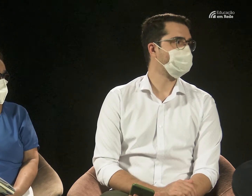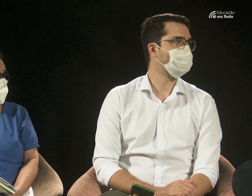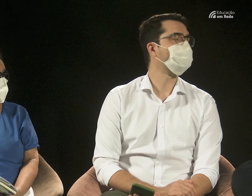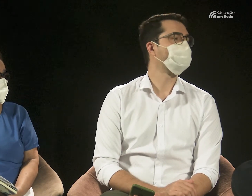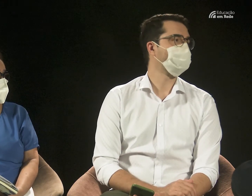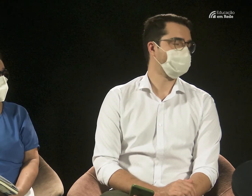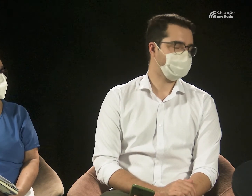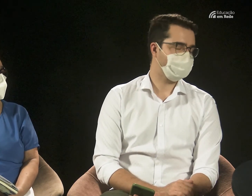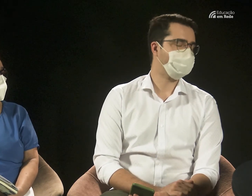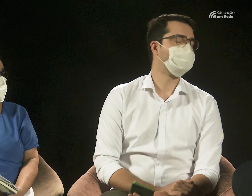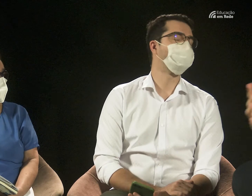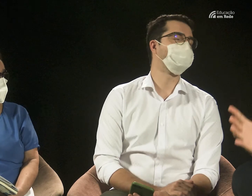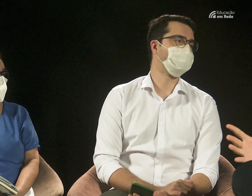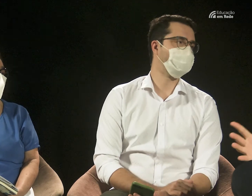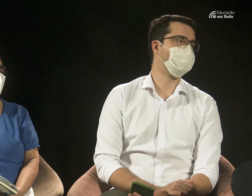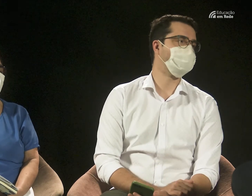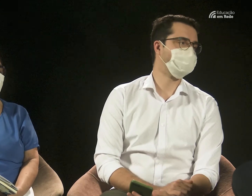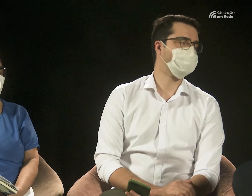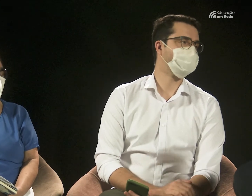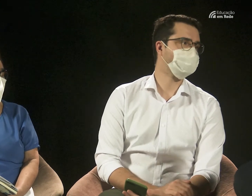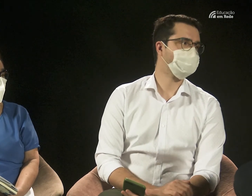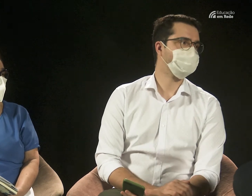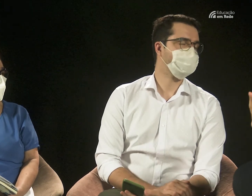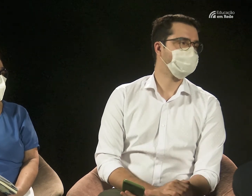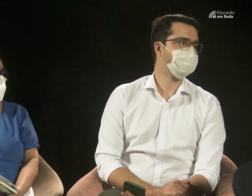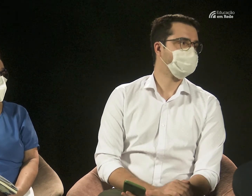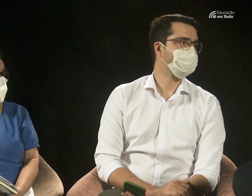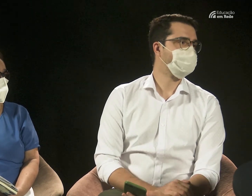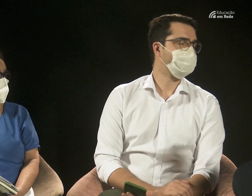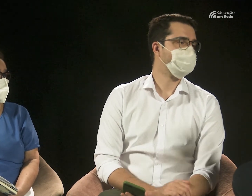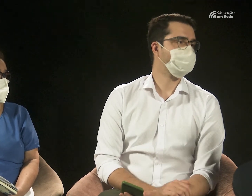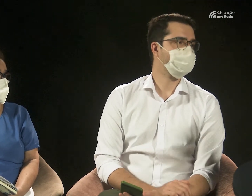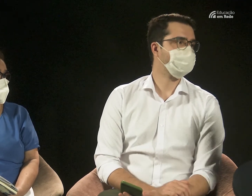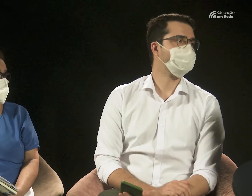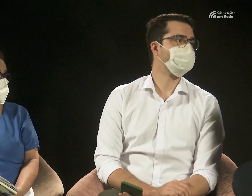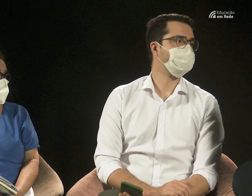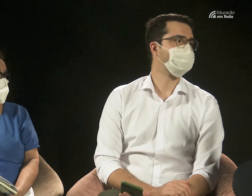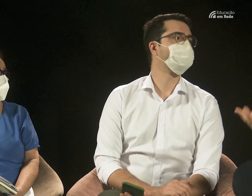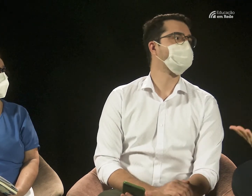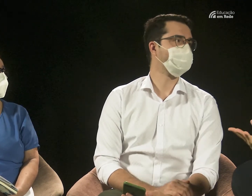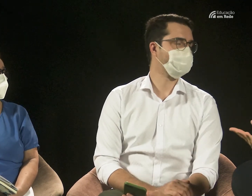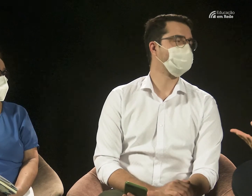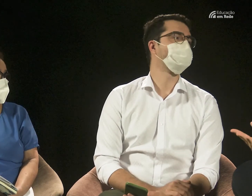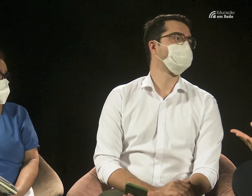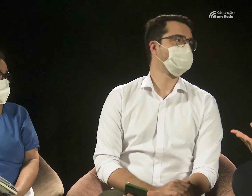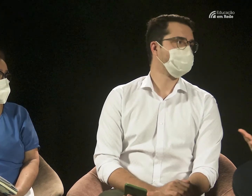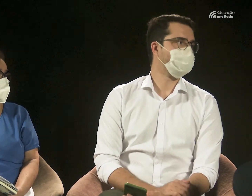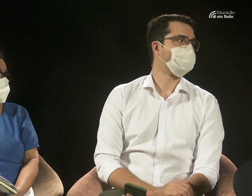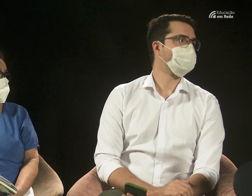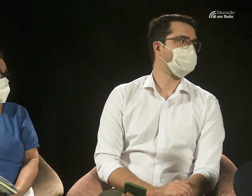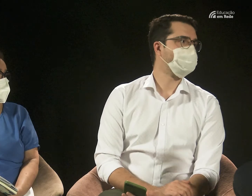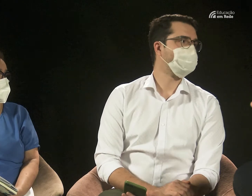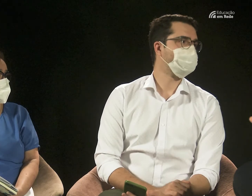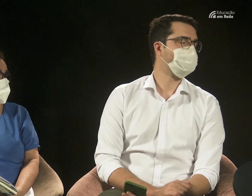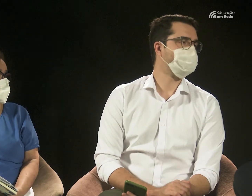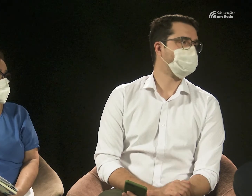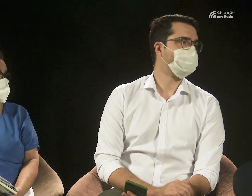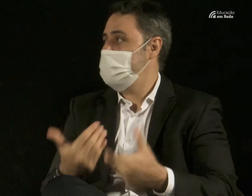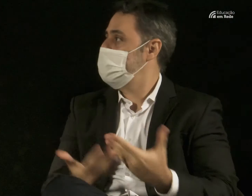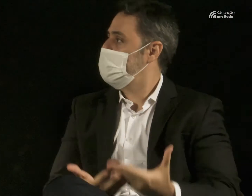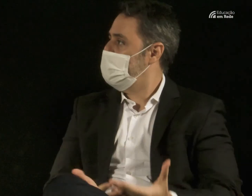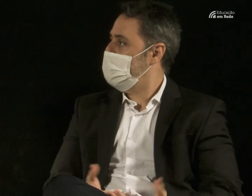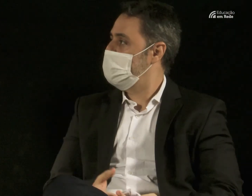ocorre na clandestinidade, ela não ocorre nas ruas. Né? O agressor, o violador, ele não tem na testa escrito que ele vai violar. É um